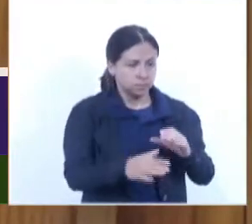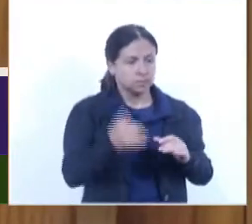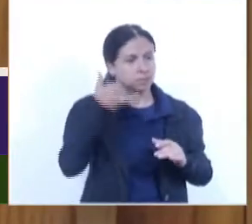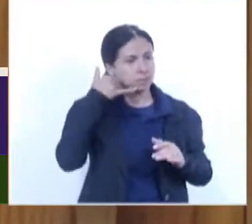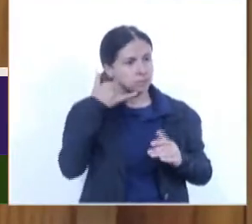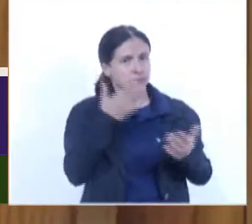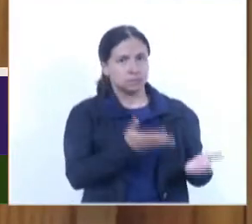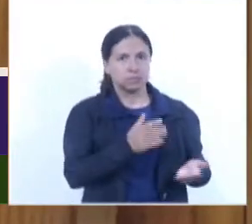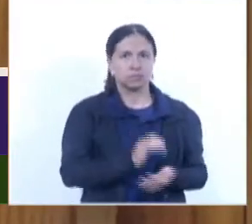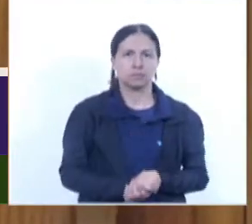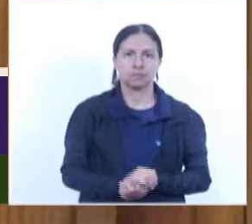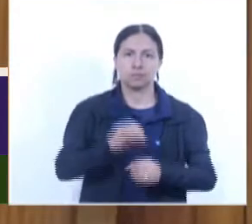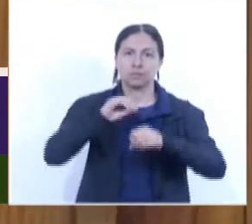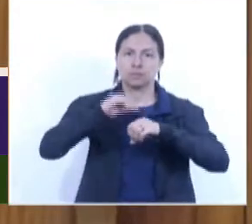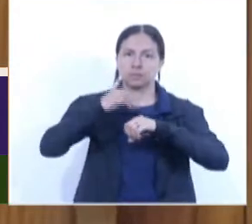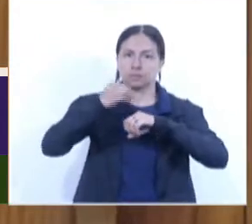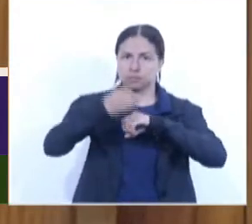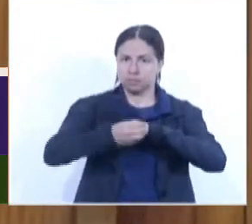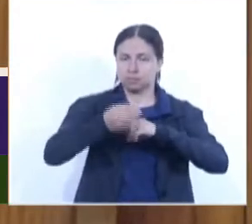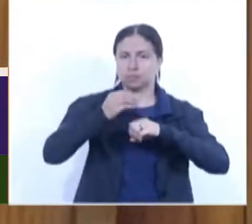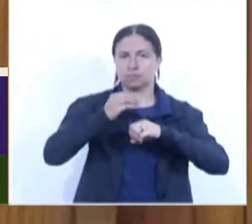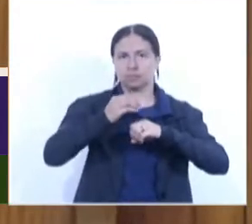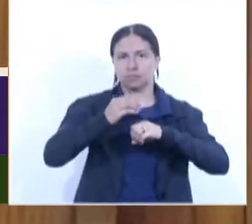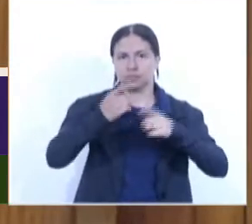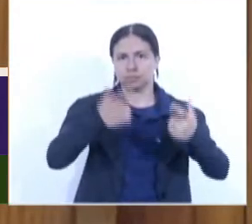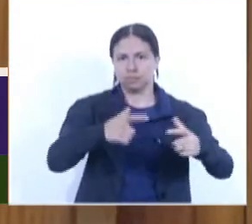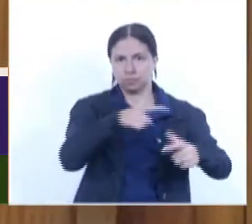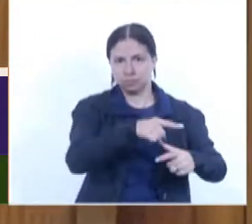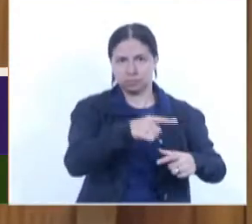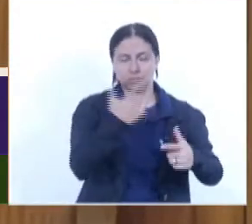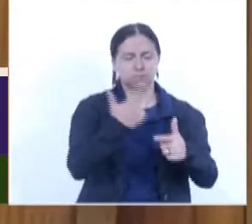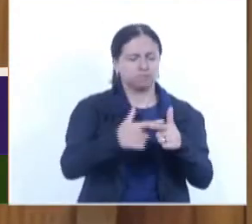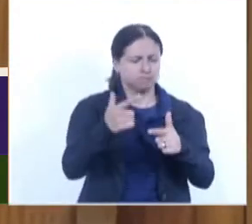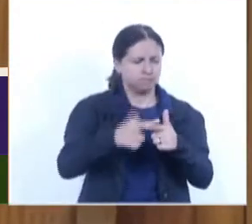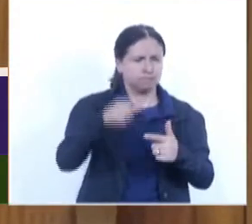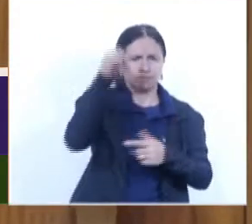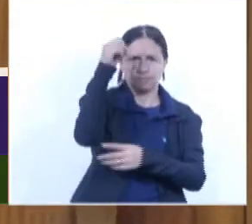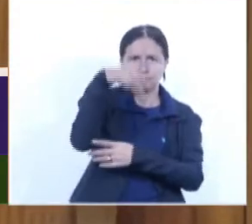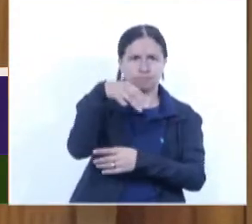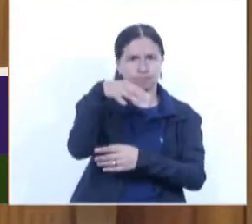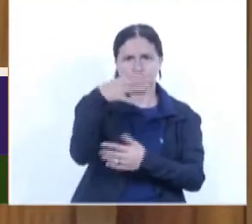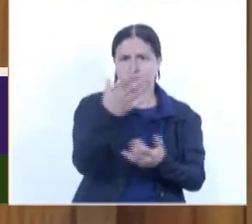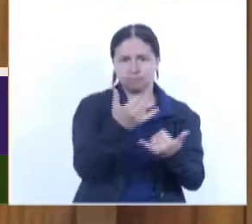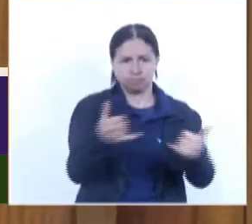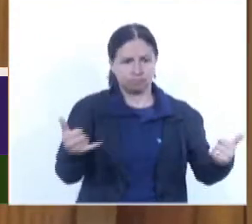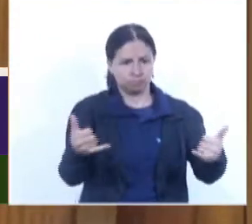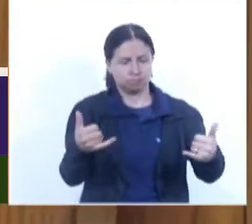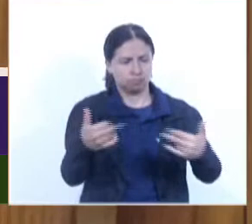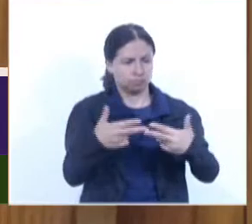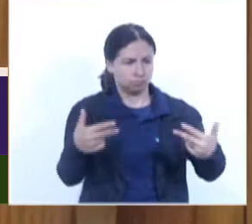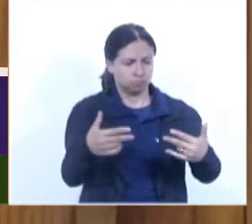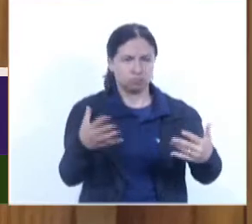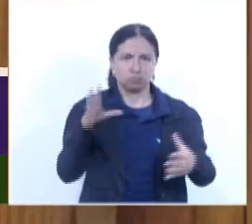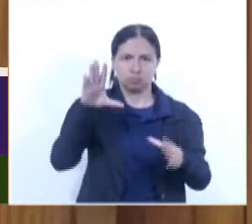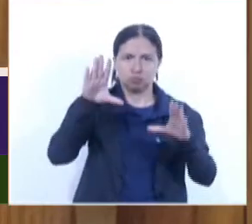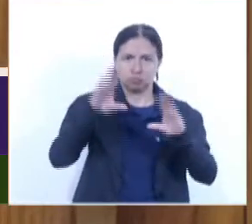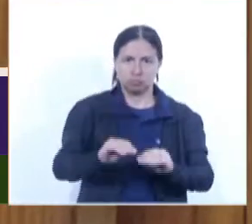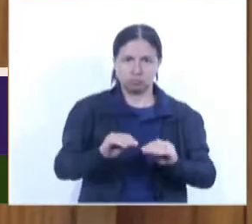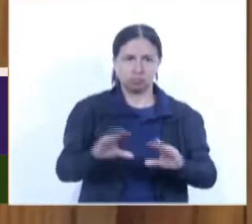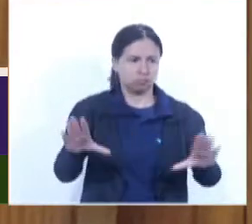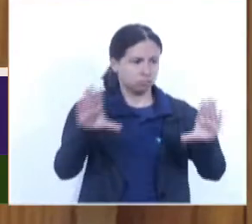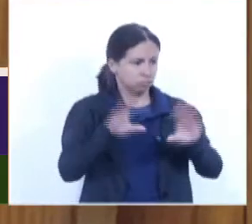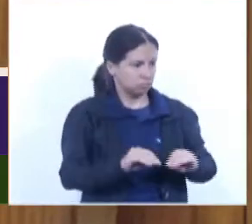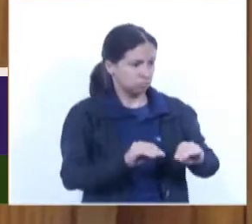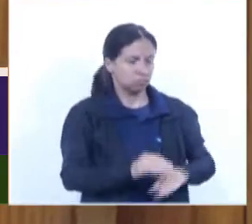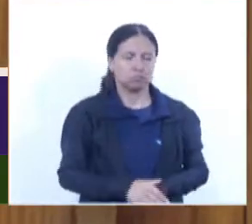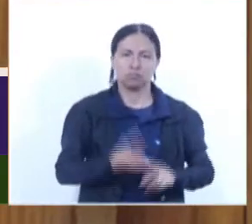Parque problemas gravíssimos de energia constantemente as quedas de energia de acordo